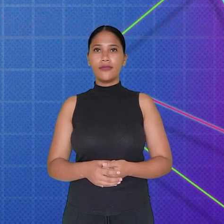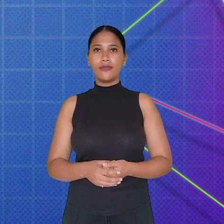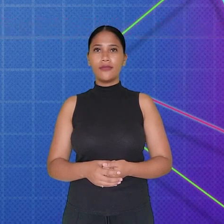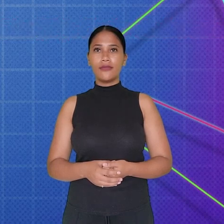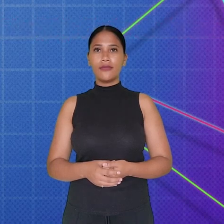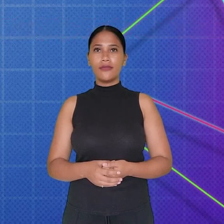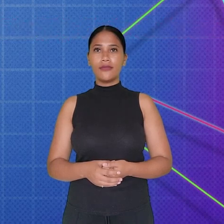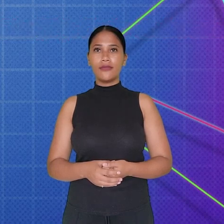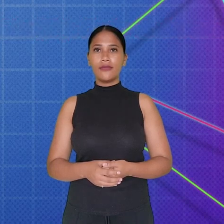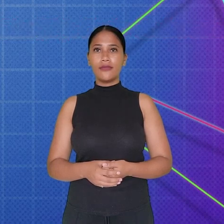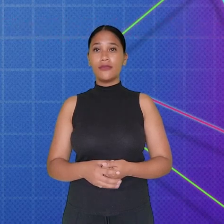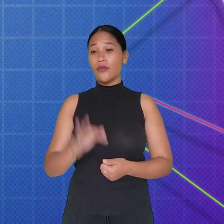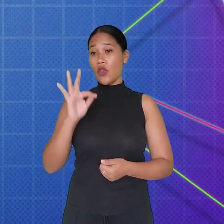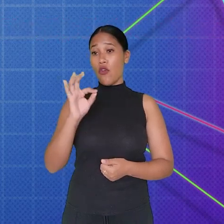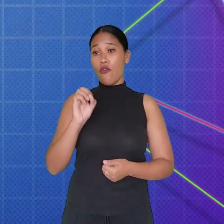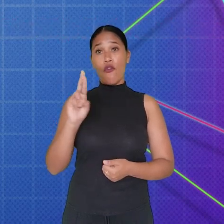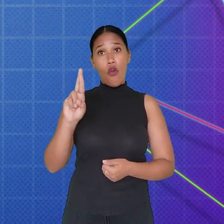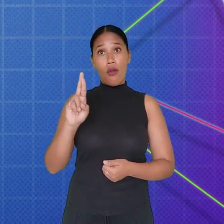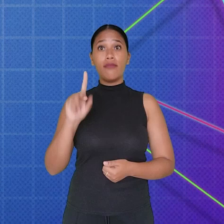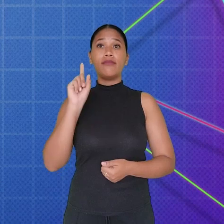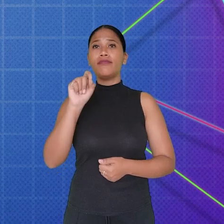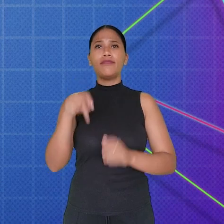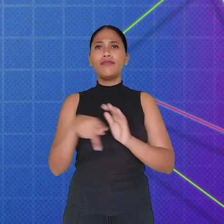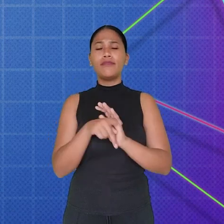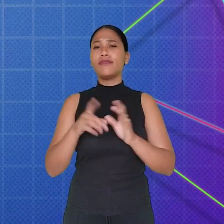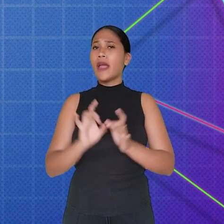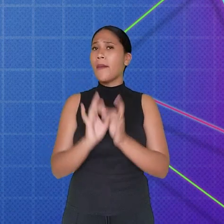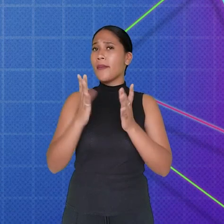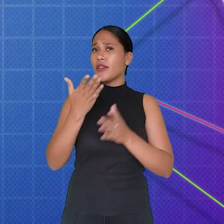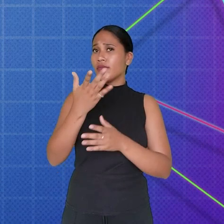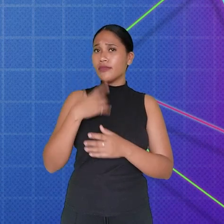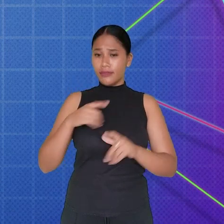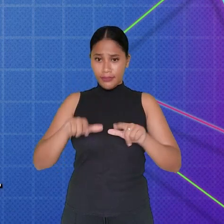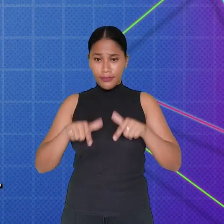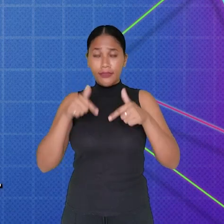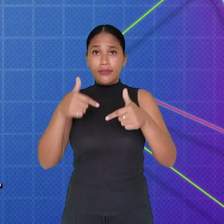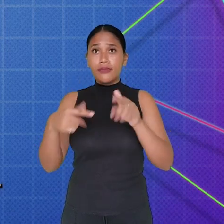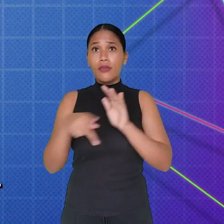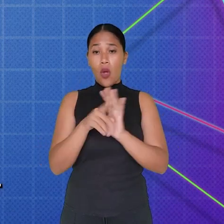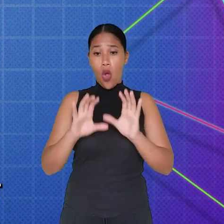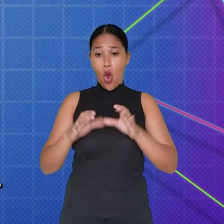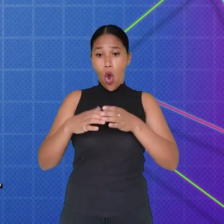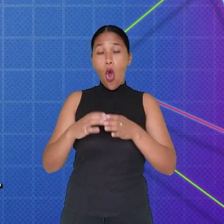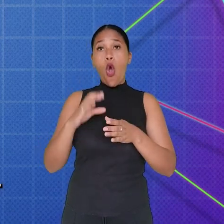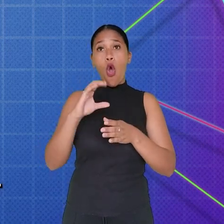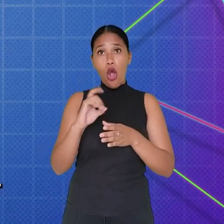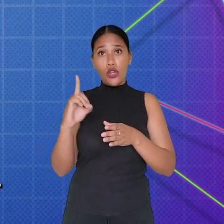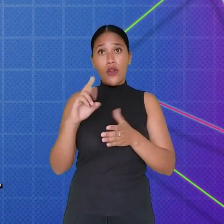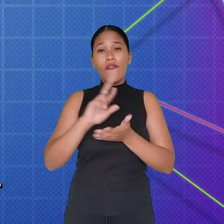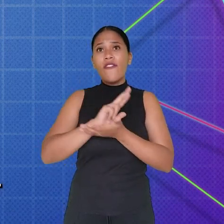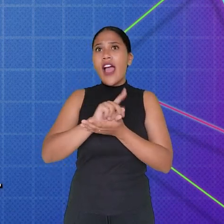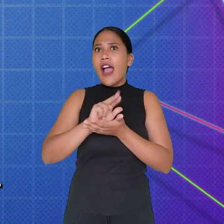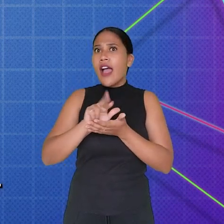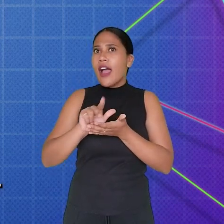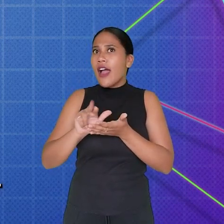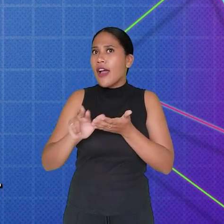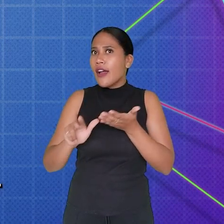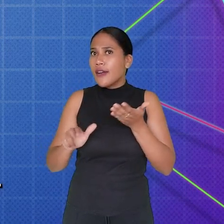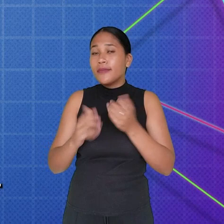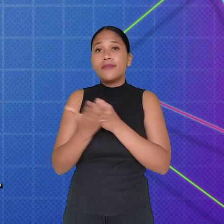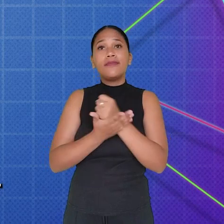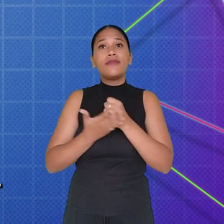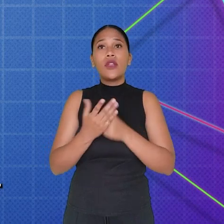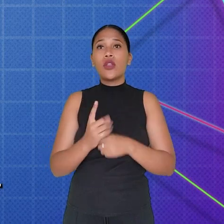For. A estrutura for permite que você execute um bloco de código várias vezes, geralmente com base em um